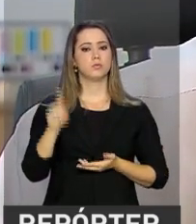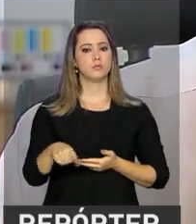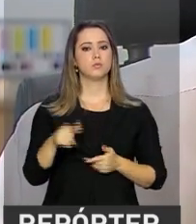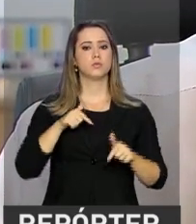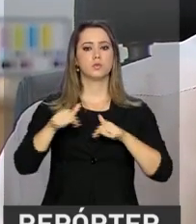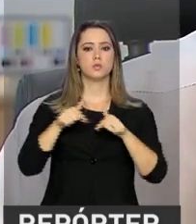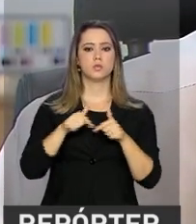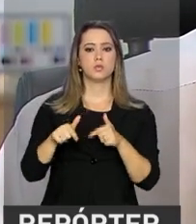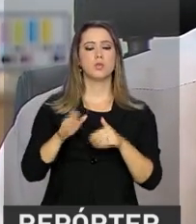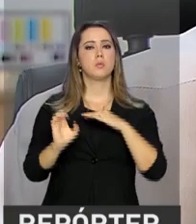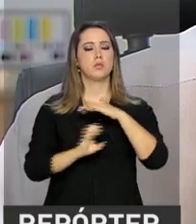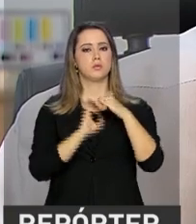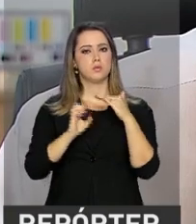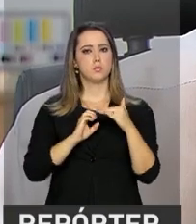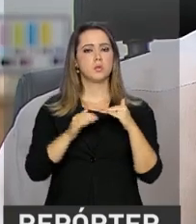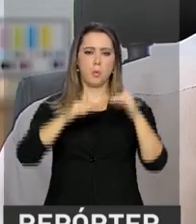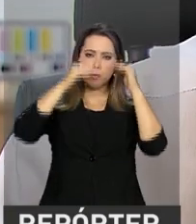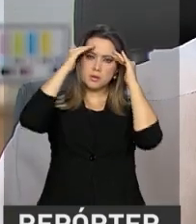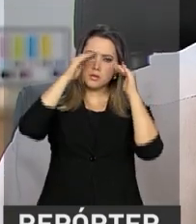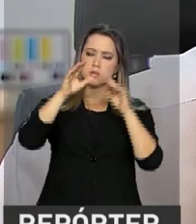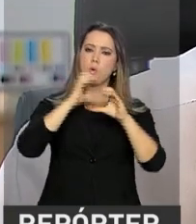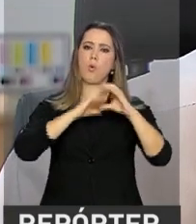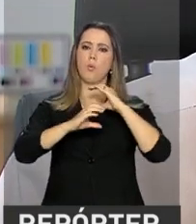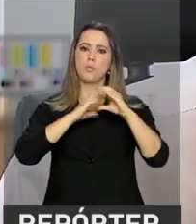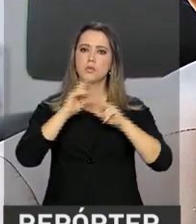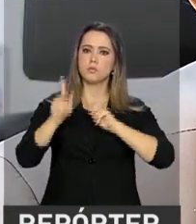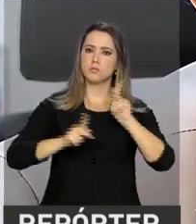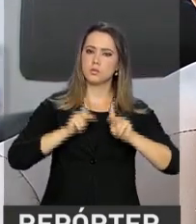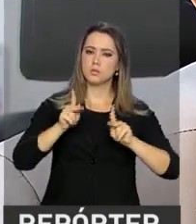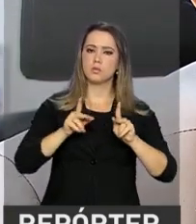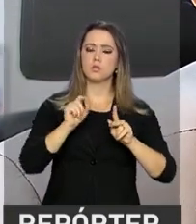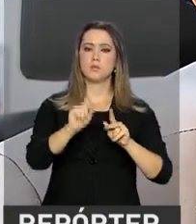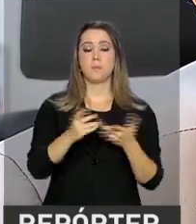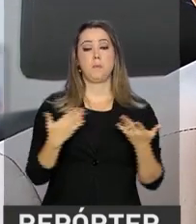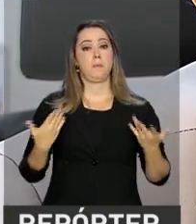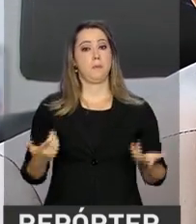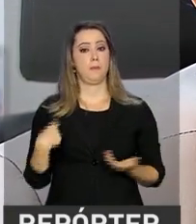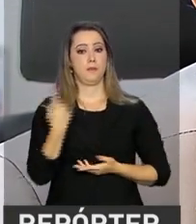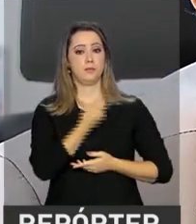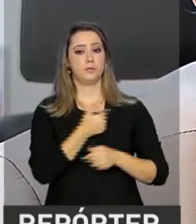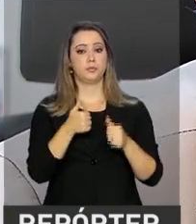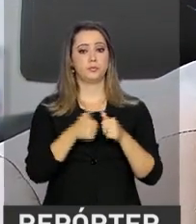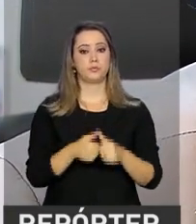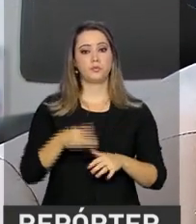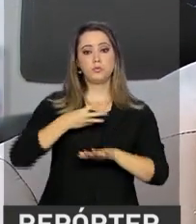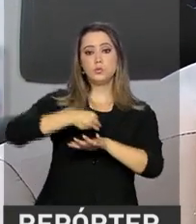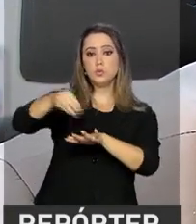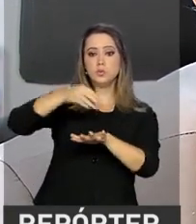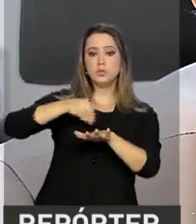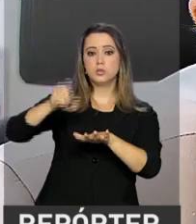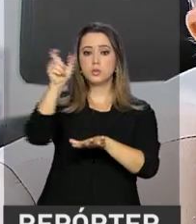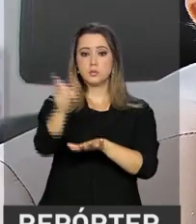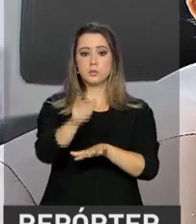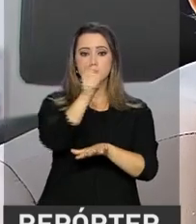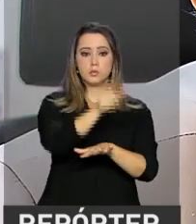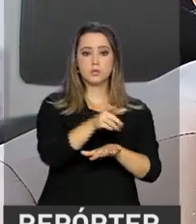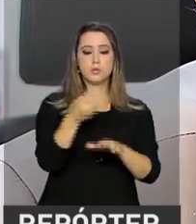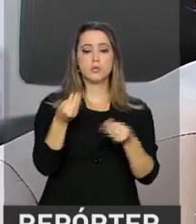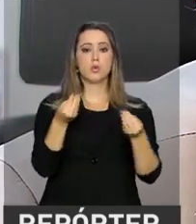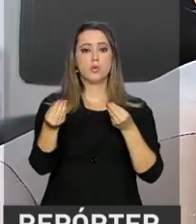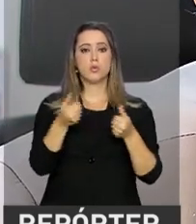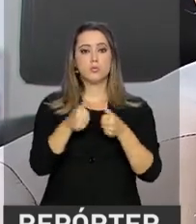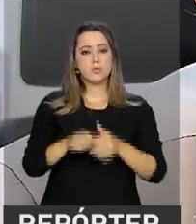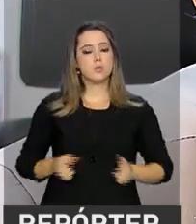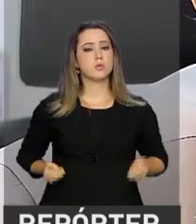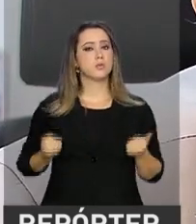missão de vencer sendo cumprida de comunicação pública nós estamos informando ao contribuinte como estamos